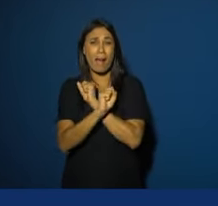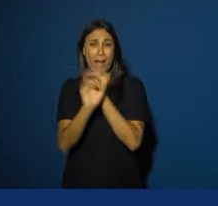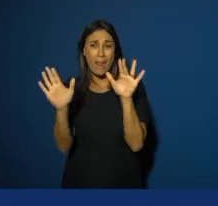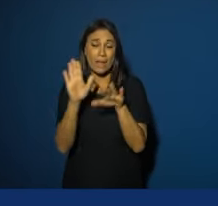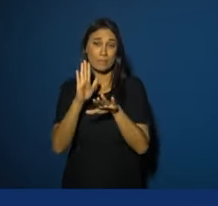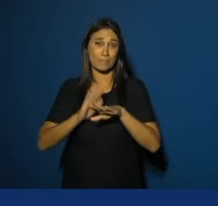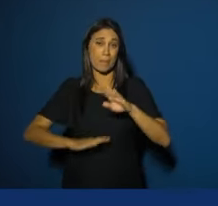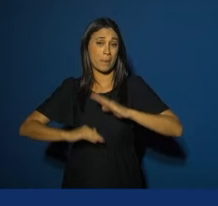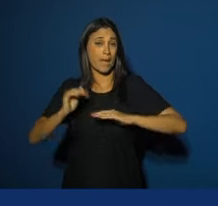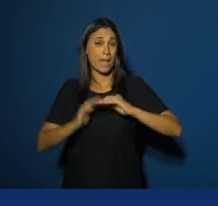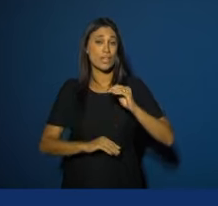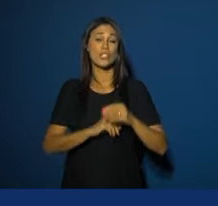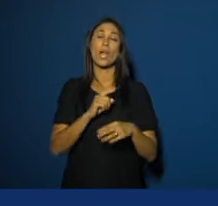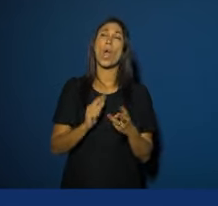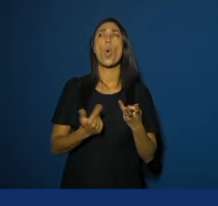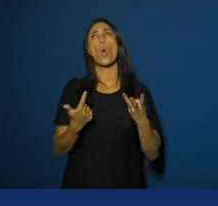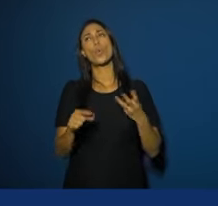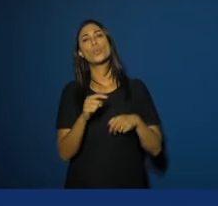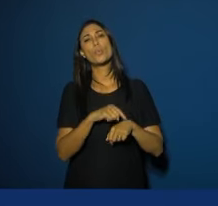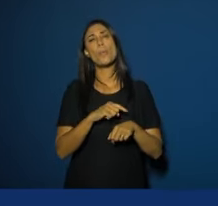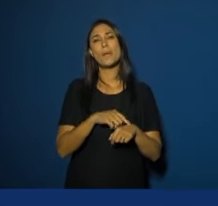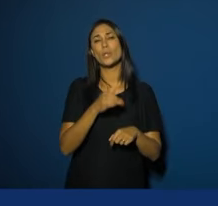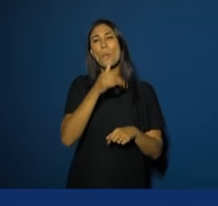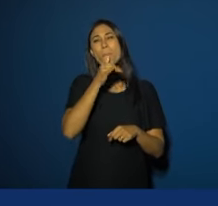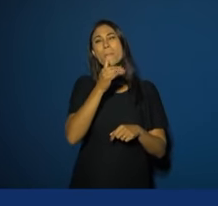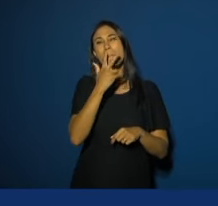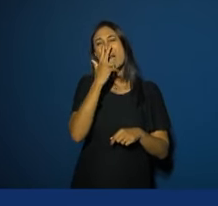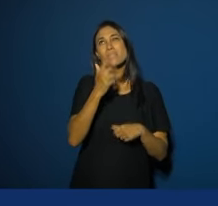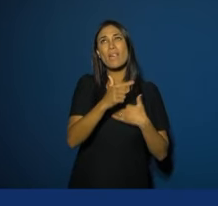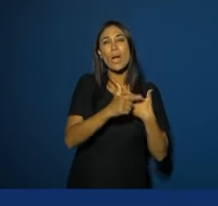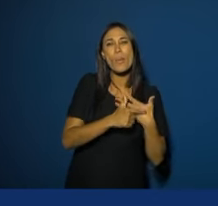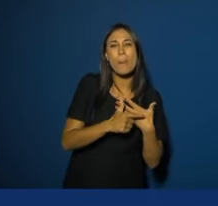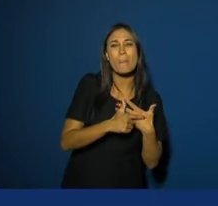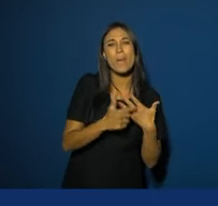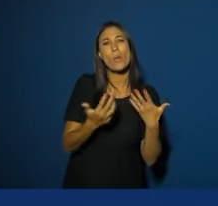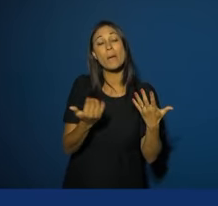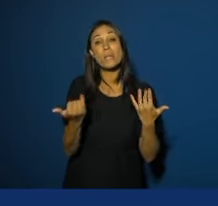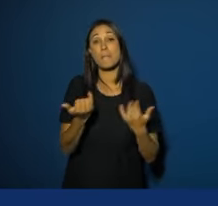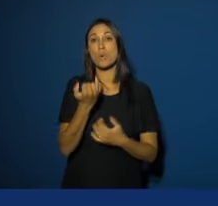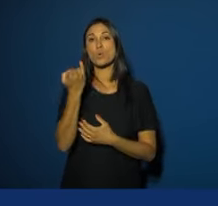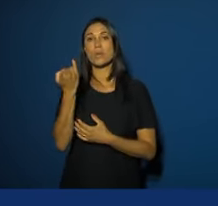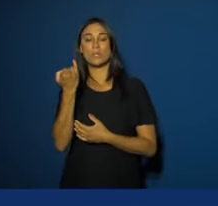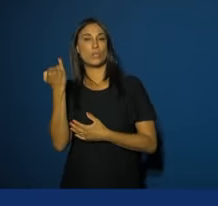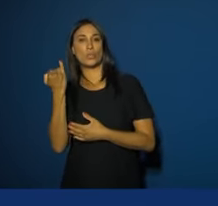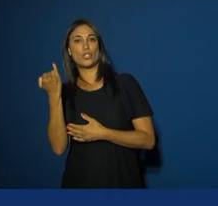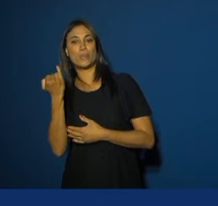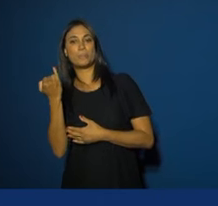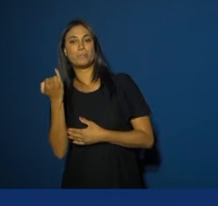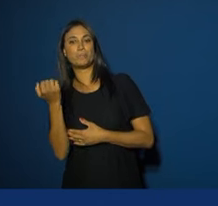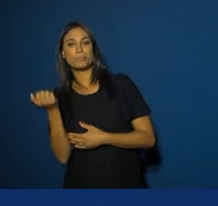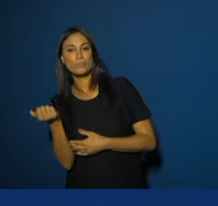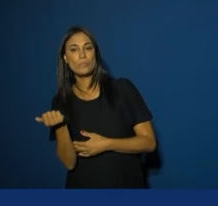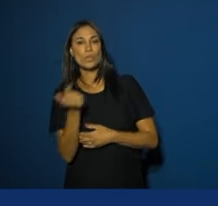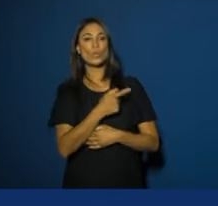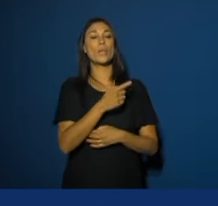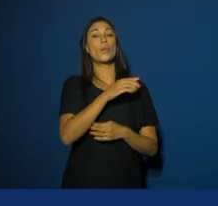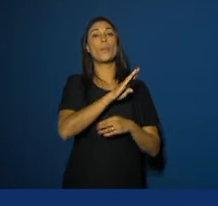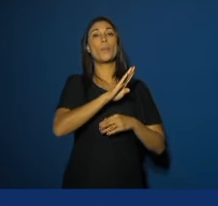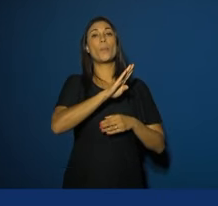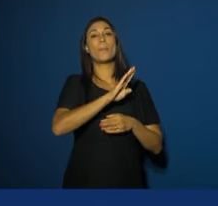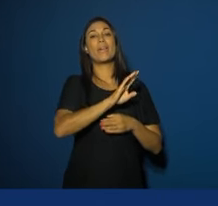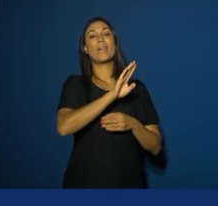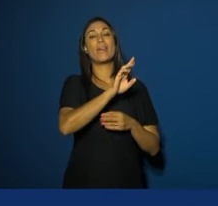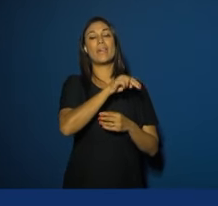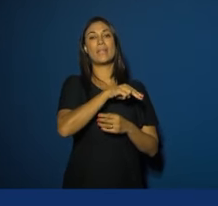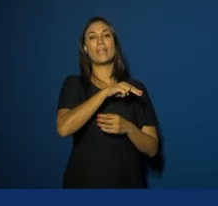prática num terceiro momento dava um papel mais relev ante do que o BNDS é capaz